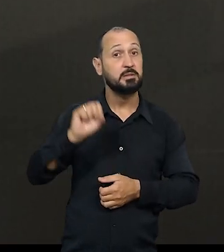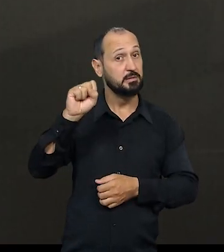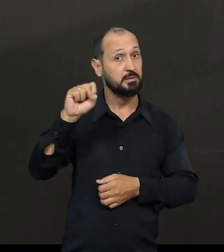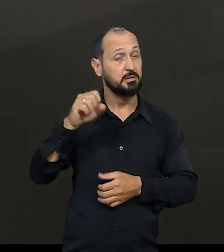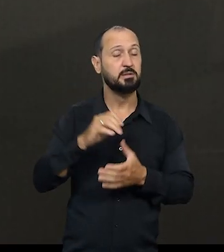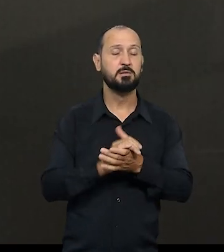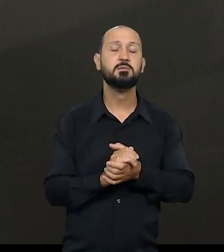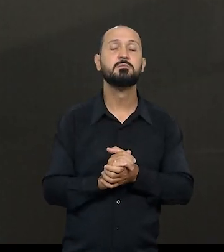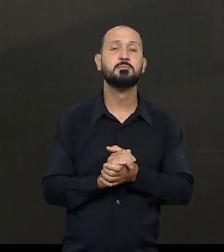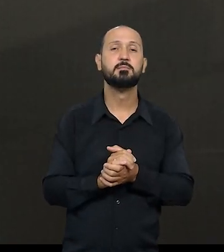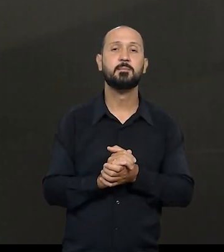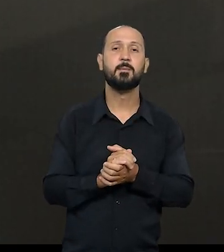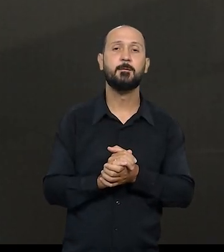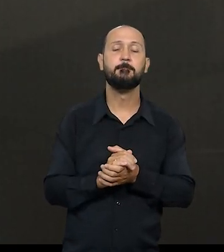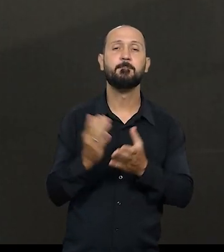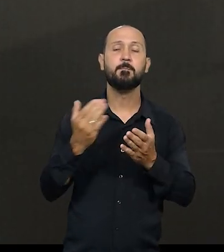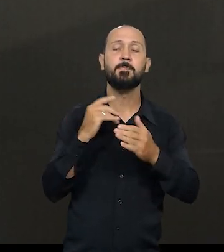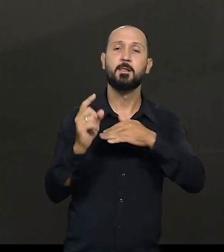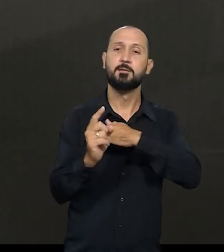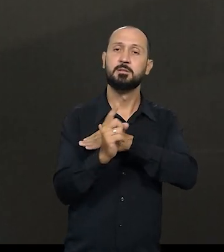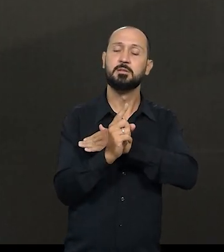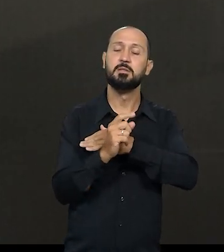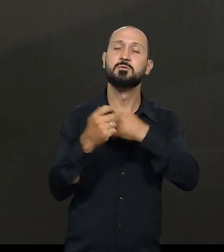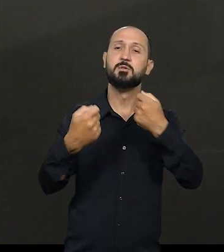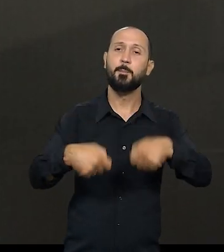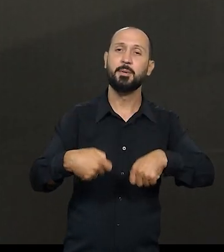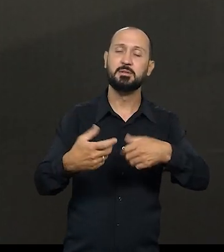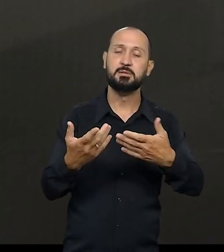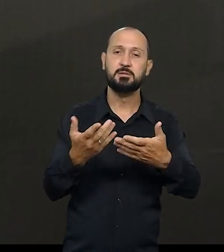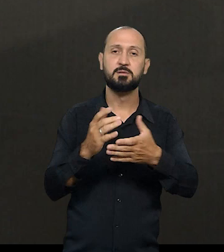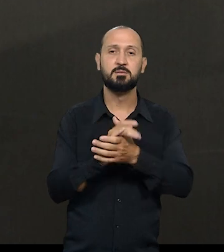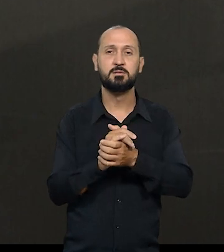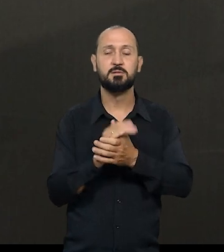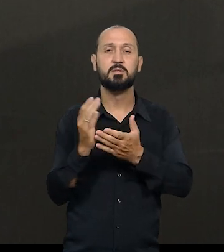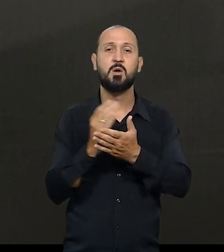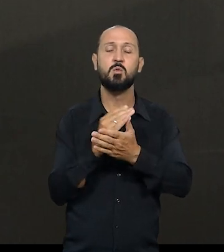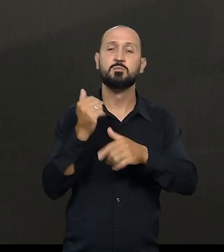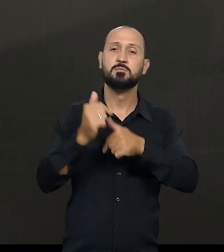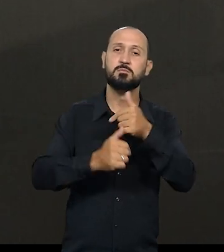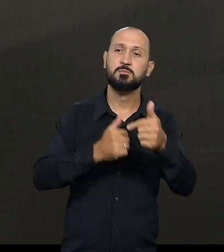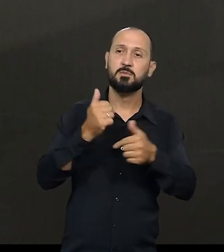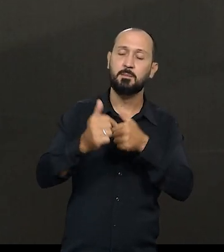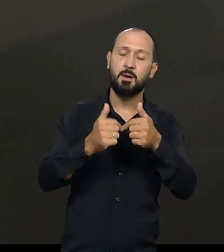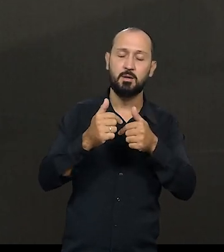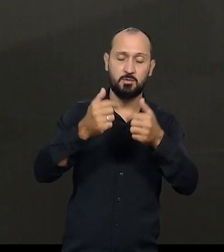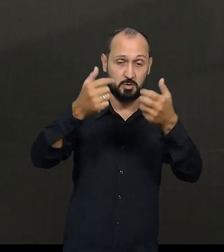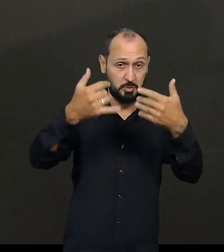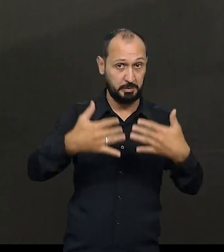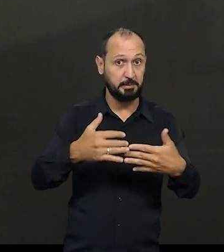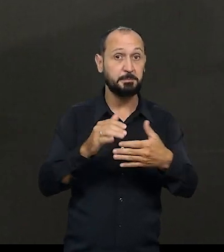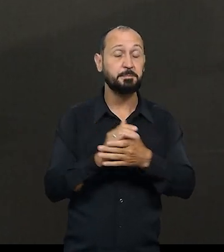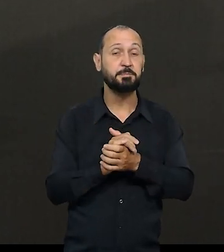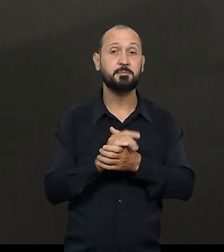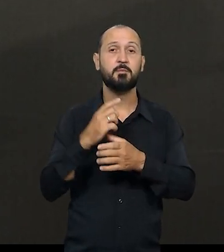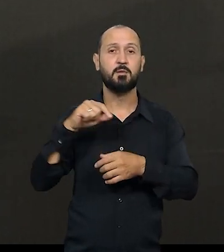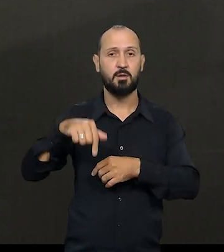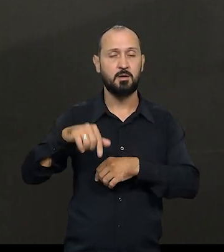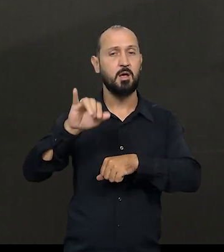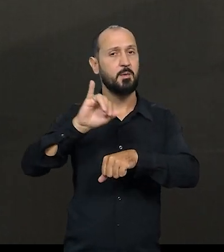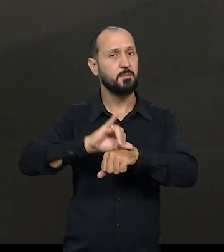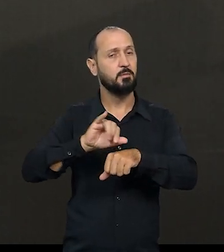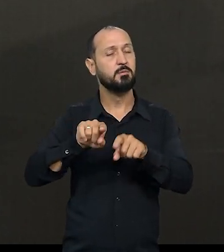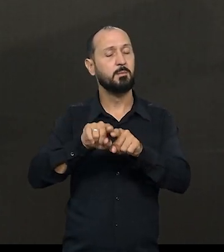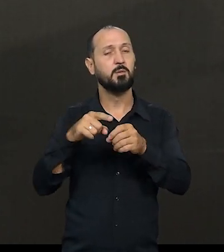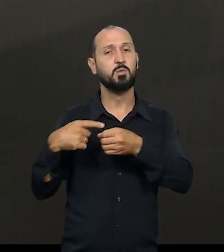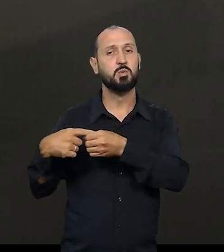Sim, hoje a gente atende essa demanda, né, dessas atividades de policiamento que eu te mencionei, tanto da capital quanto